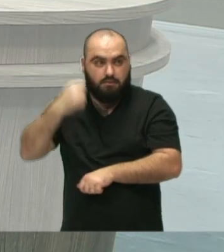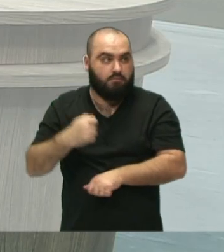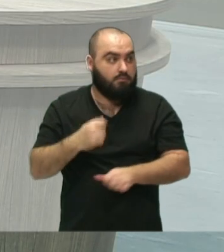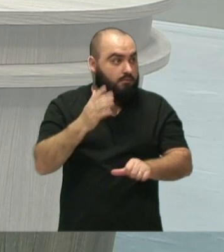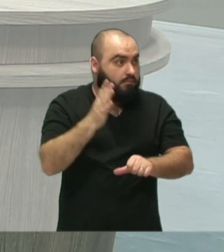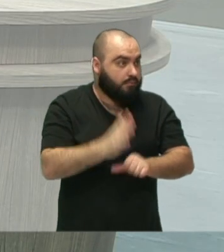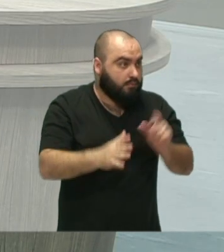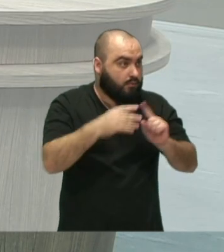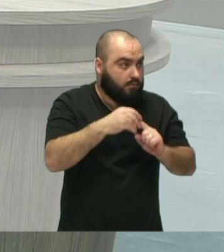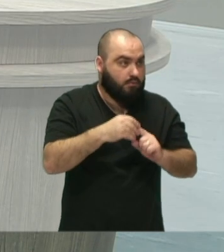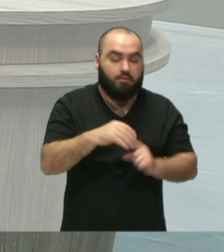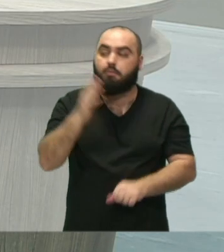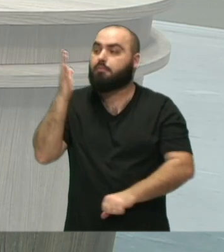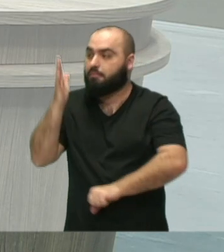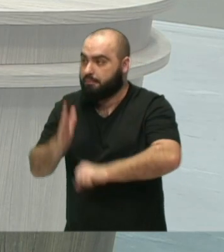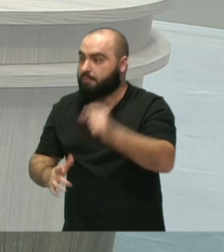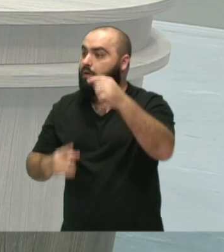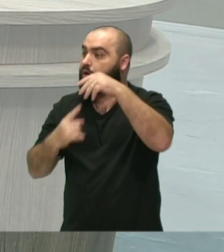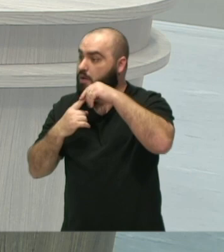única, eleita primeira e única.